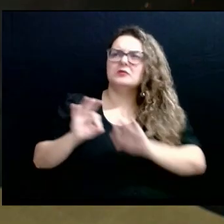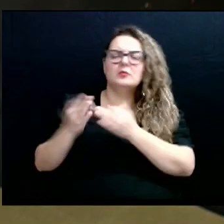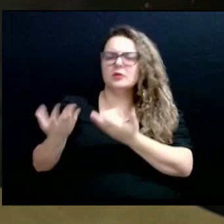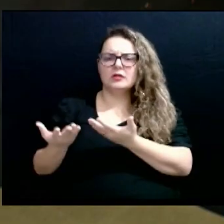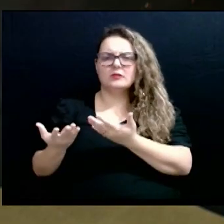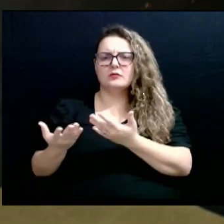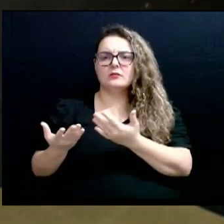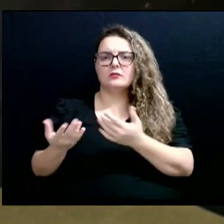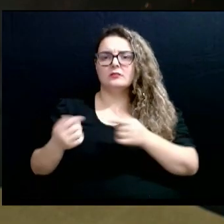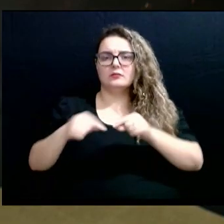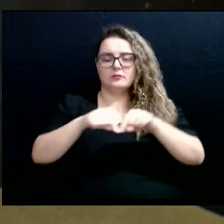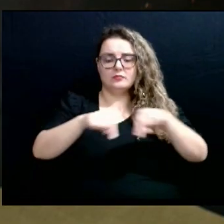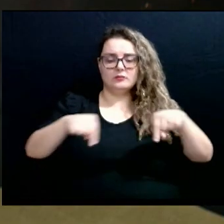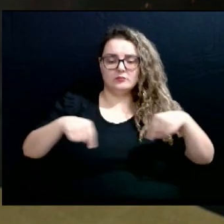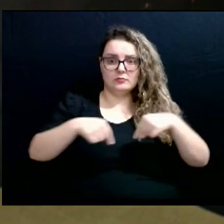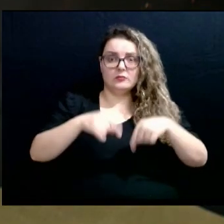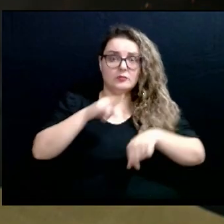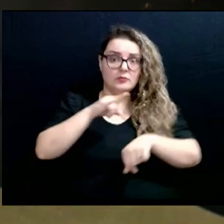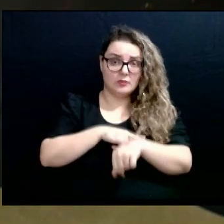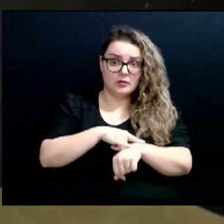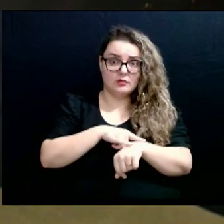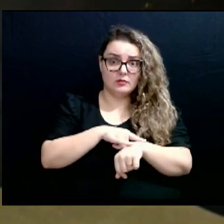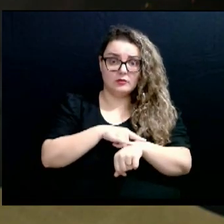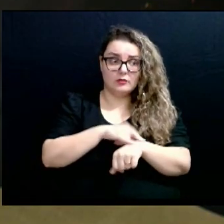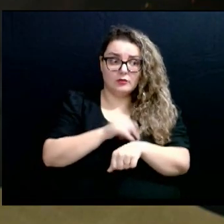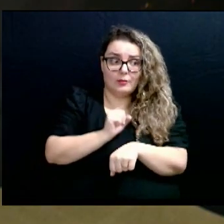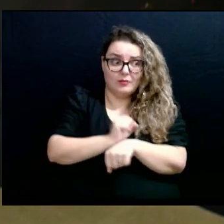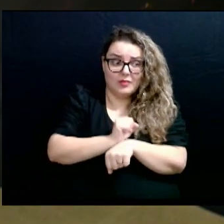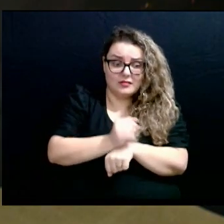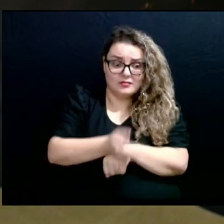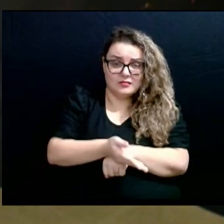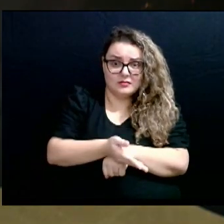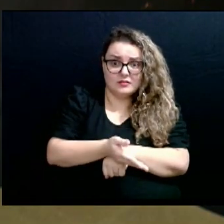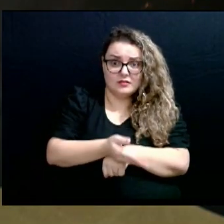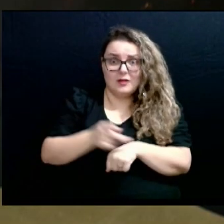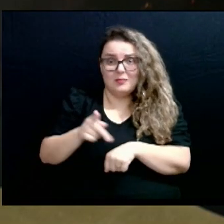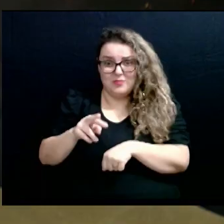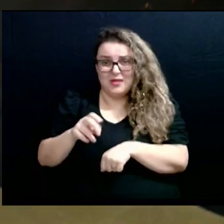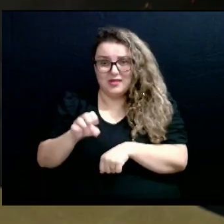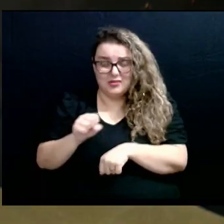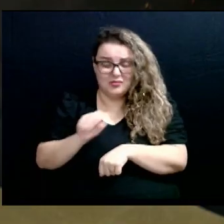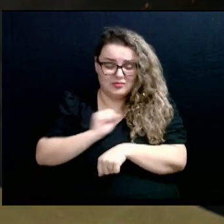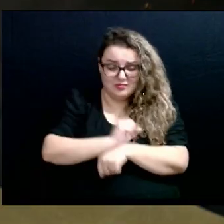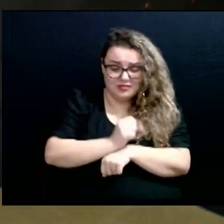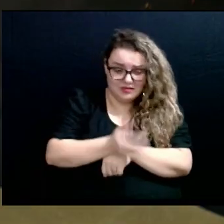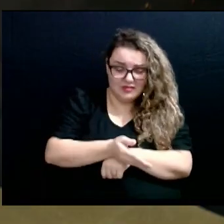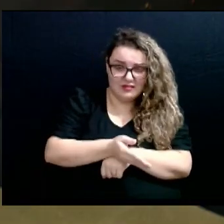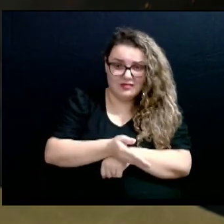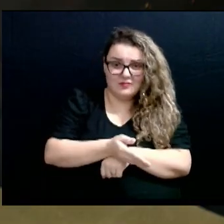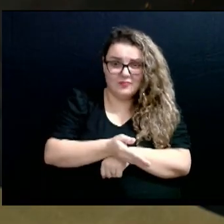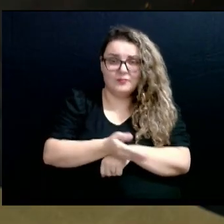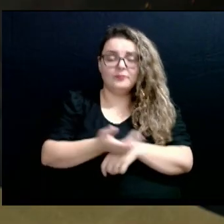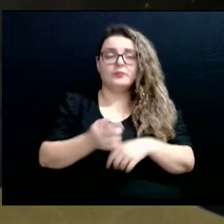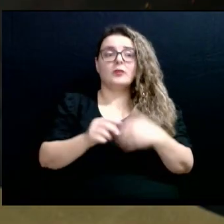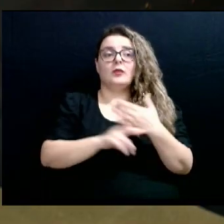trancada dentro do banheiro, entendeu? Então aí é uma situação que vai